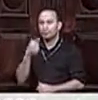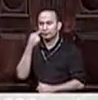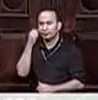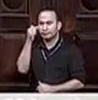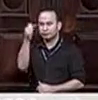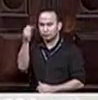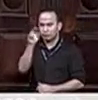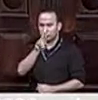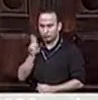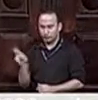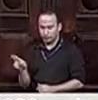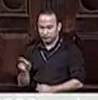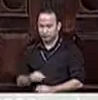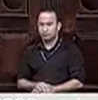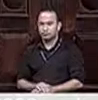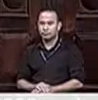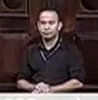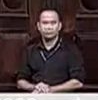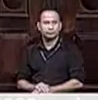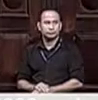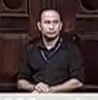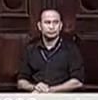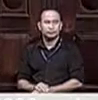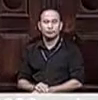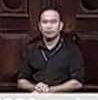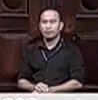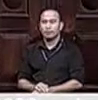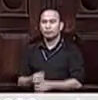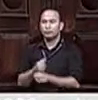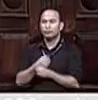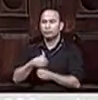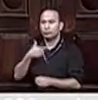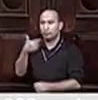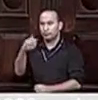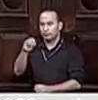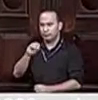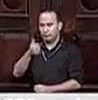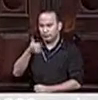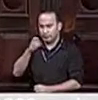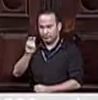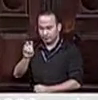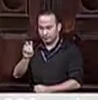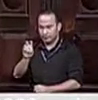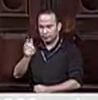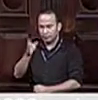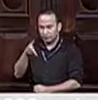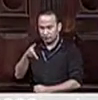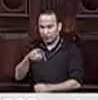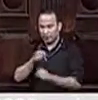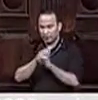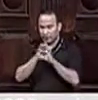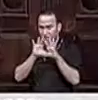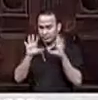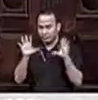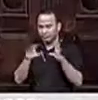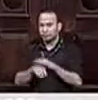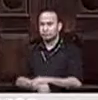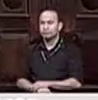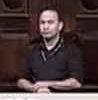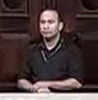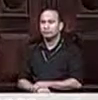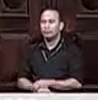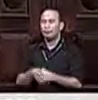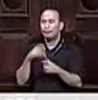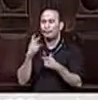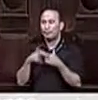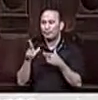membros. Nas contas de 2015, deputada Lucinha, já estava claro o